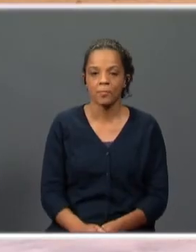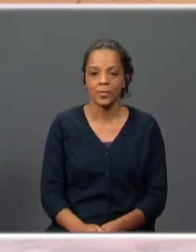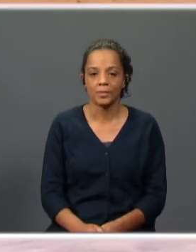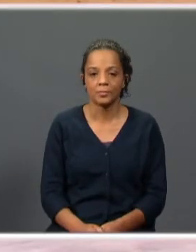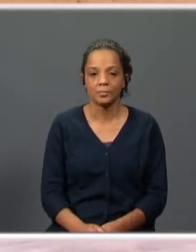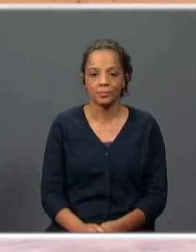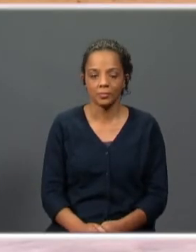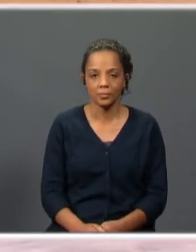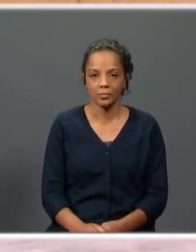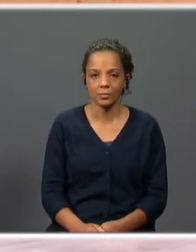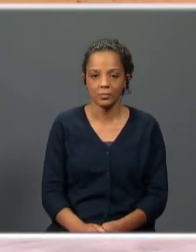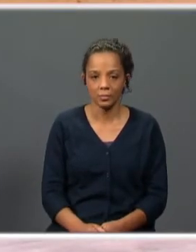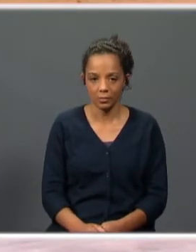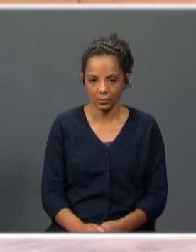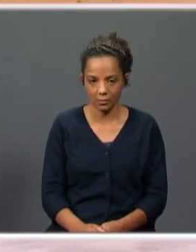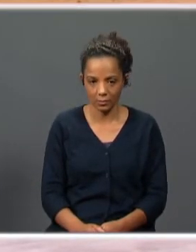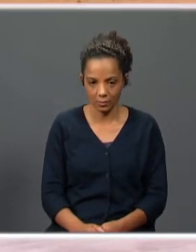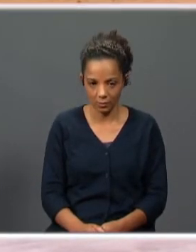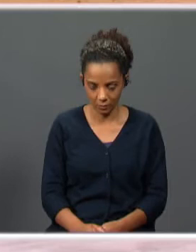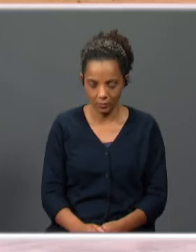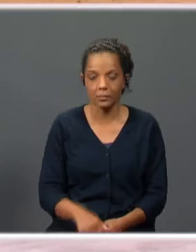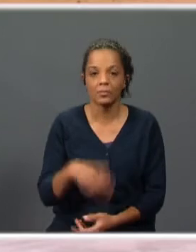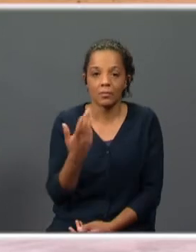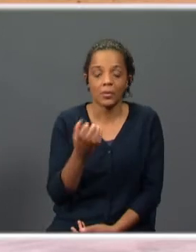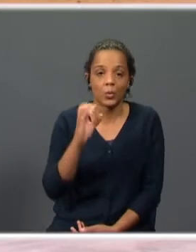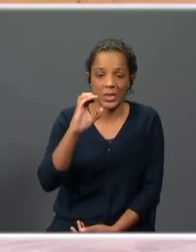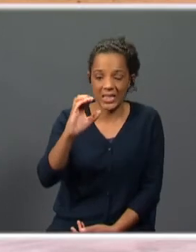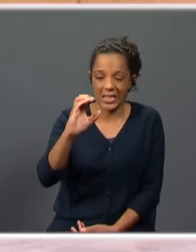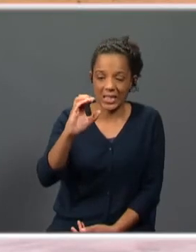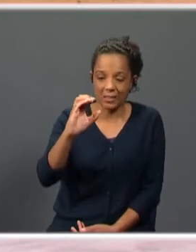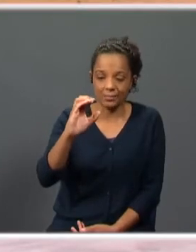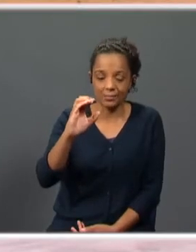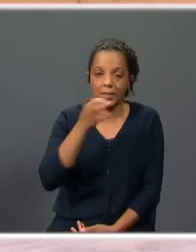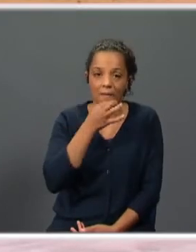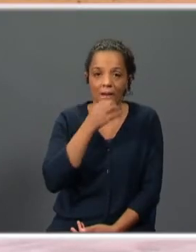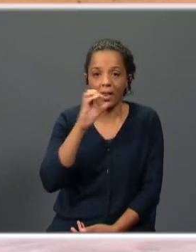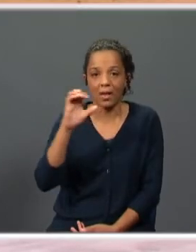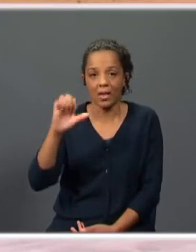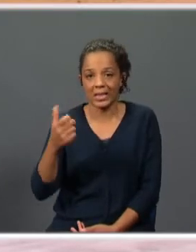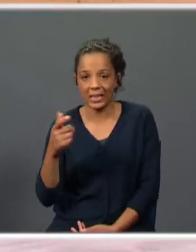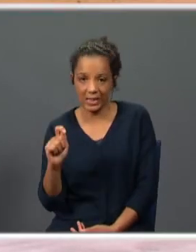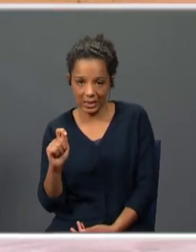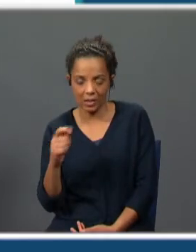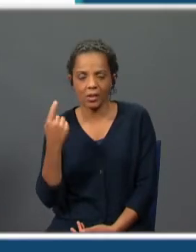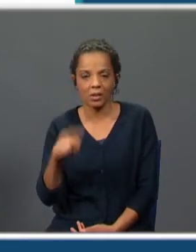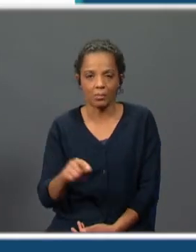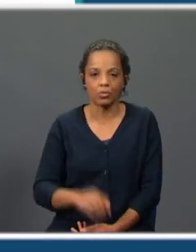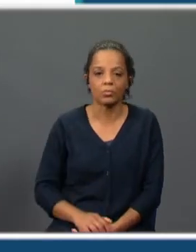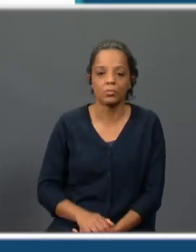E então, com o SI que tem o som QUE, temos